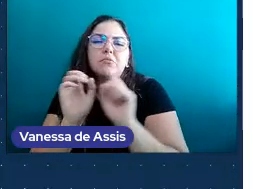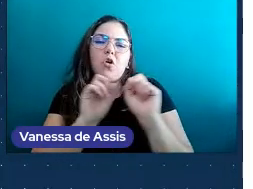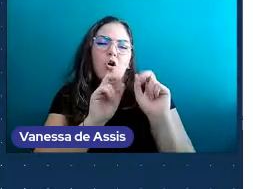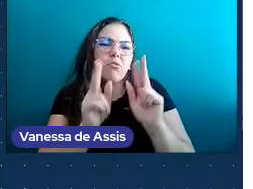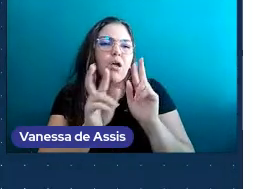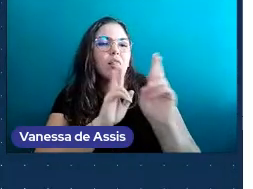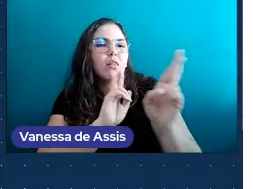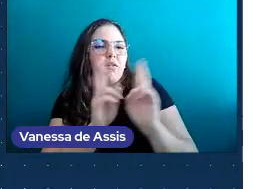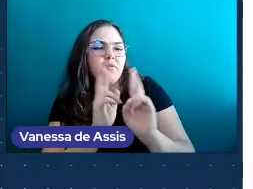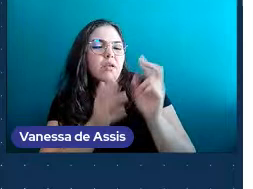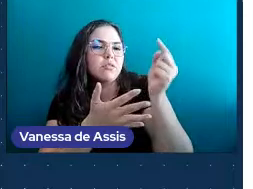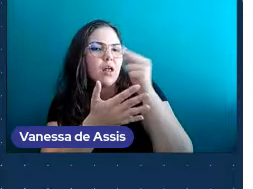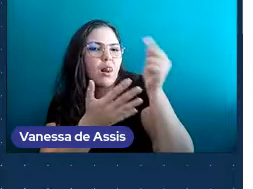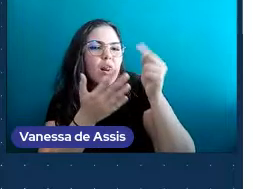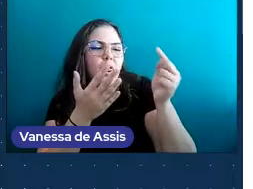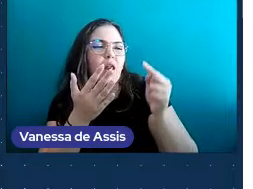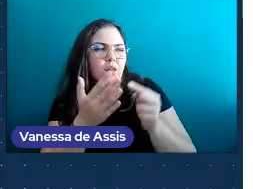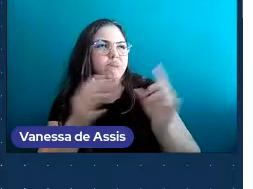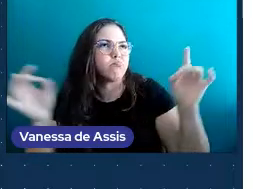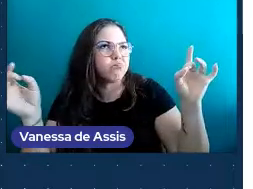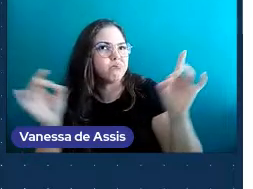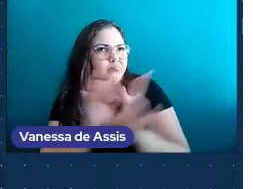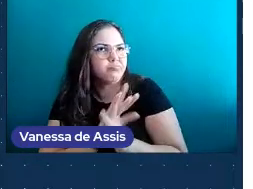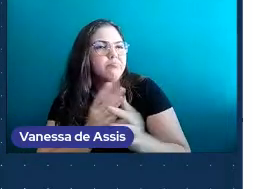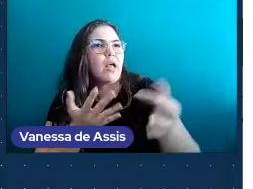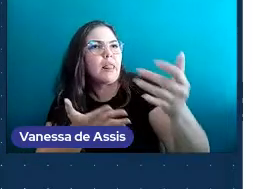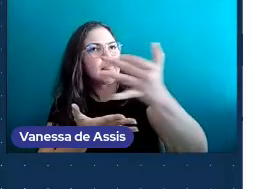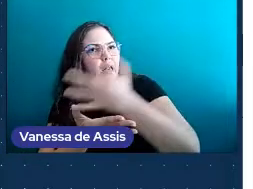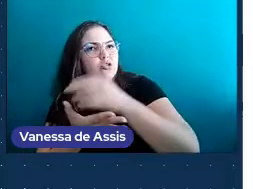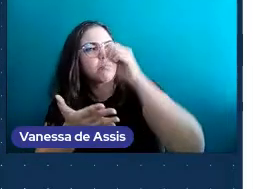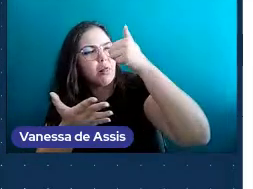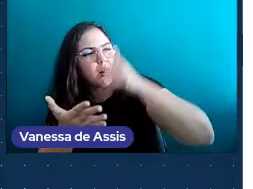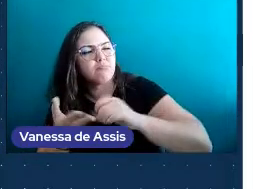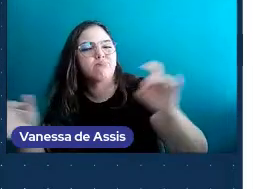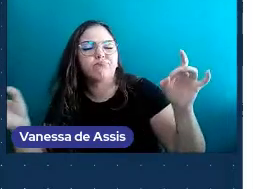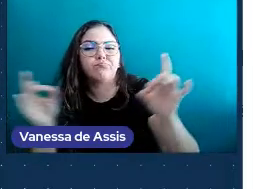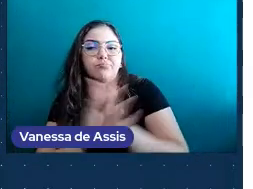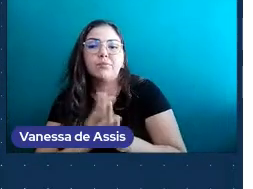entrevistas, e que essas entrevistas foram analisadas de acordo com tal